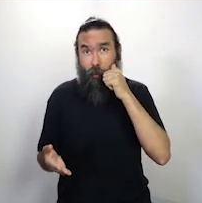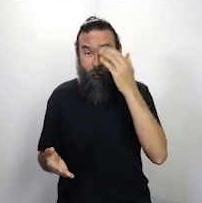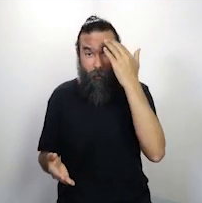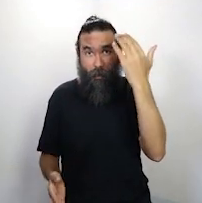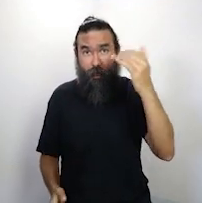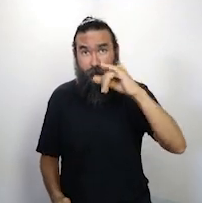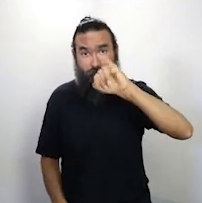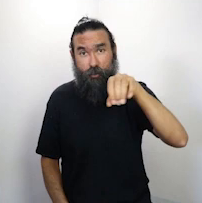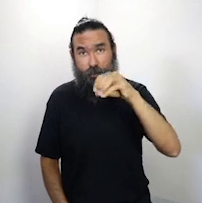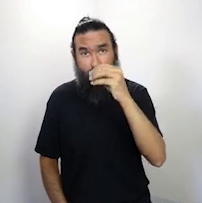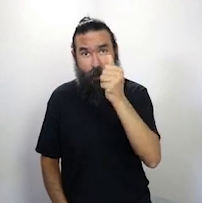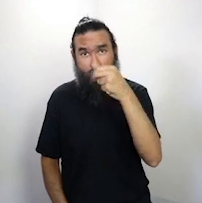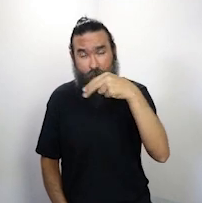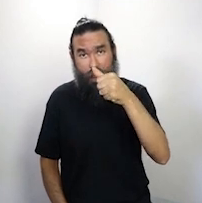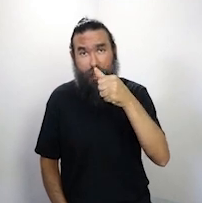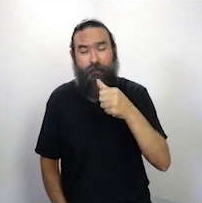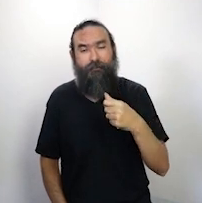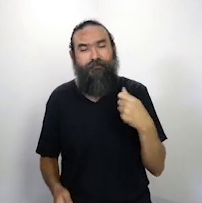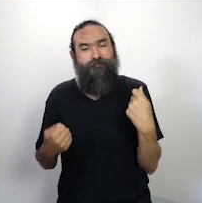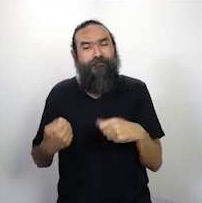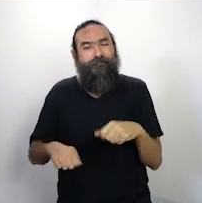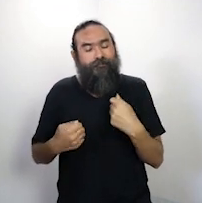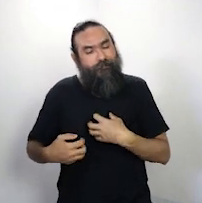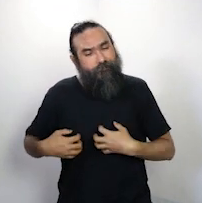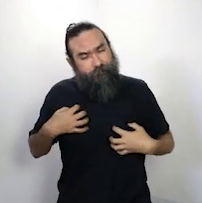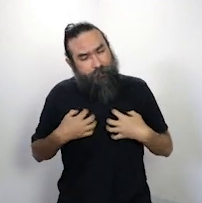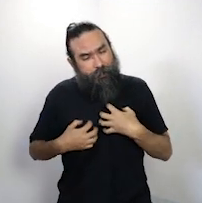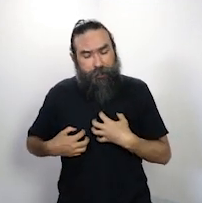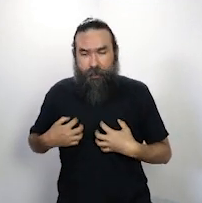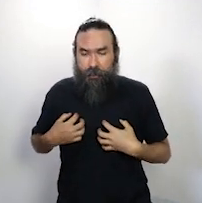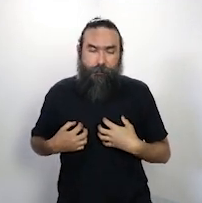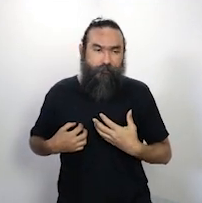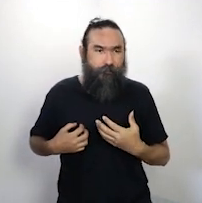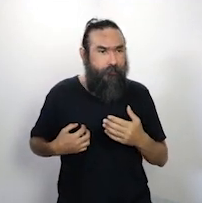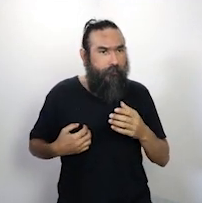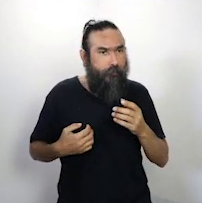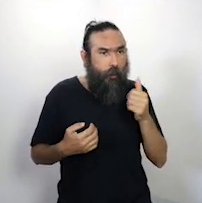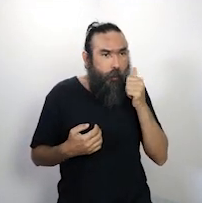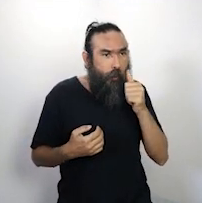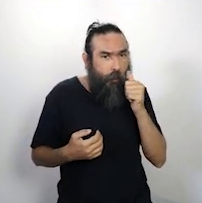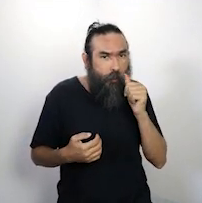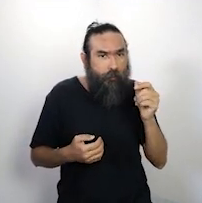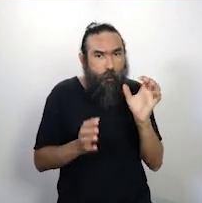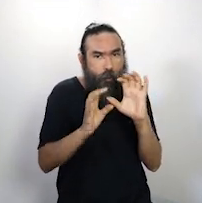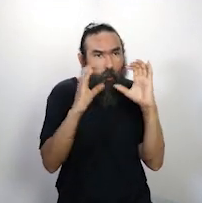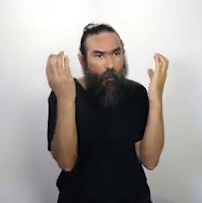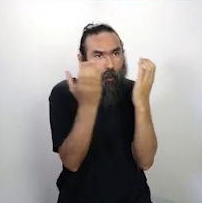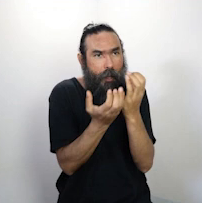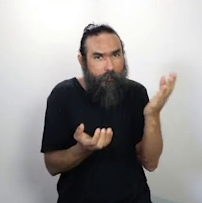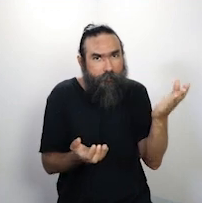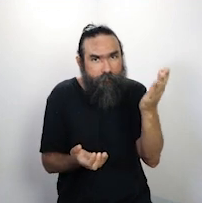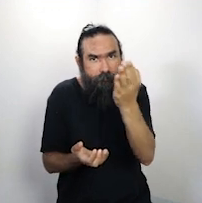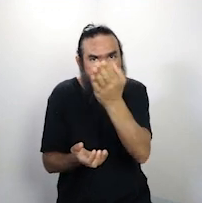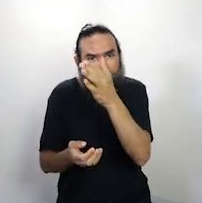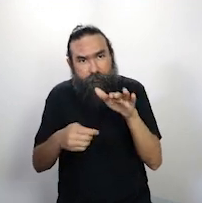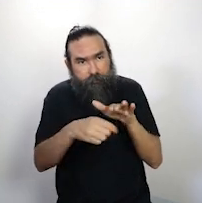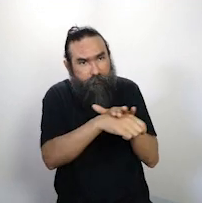necessidade junto com as meninas, né, lá da comunidade do Pina, Axé, guerreiras